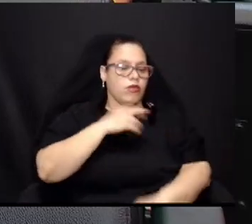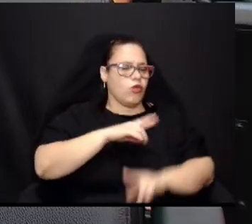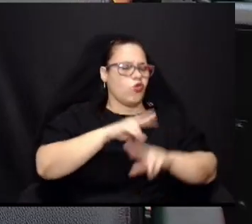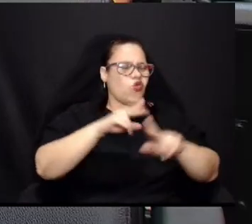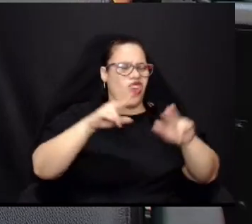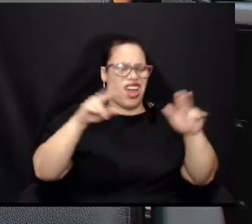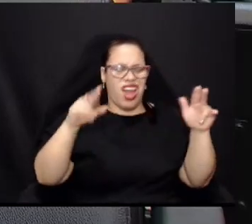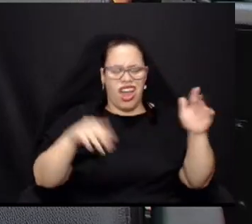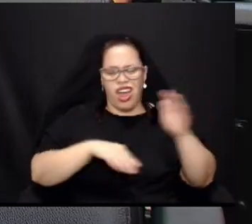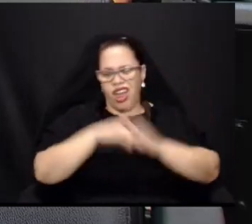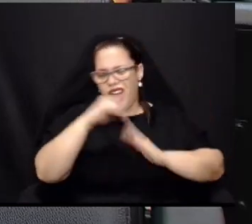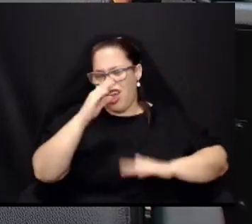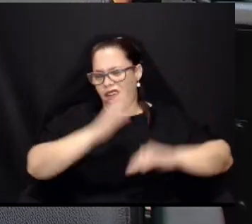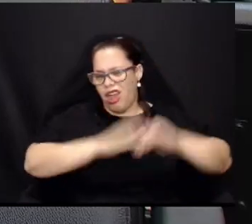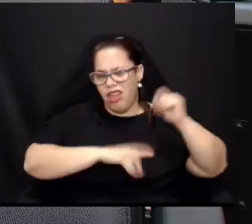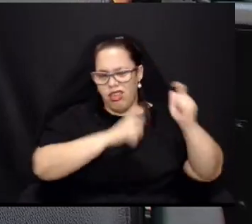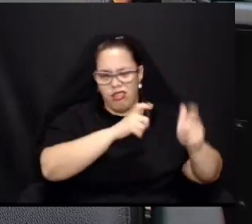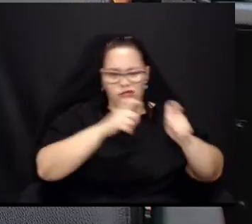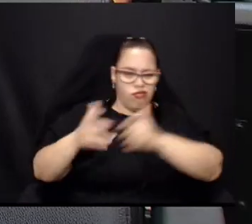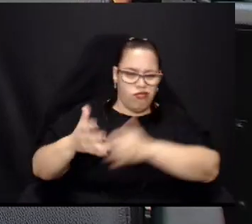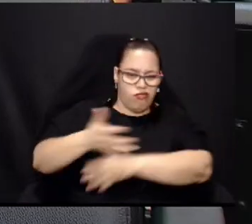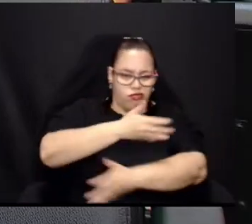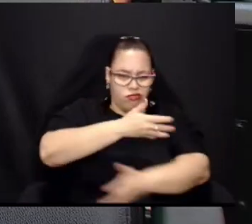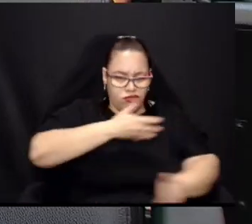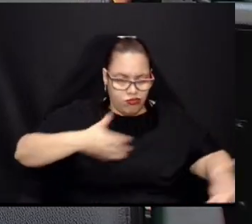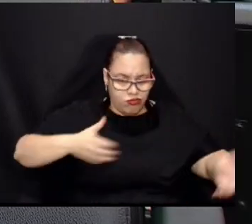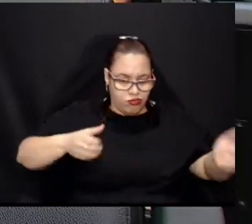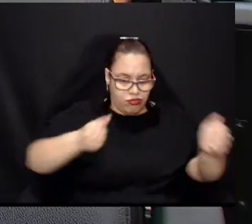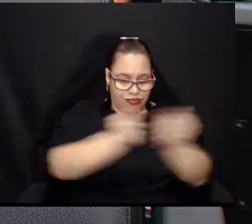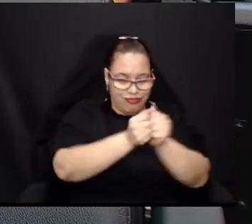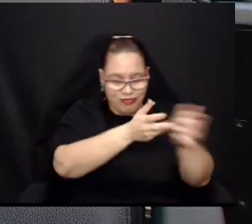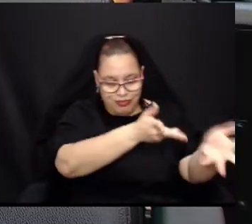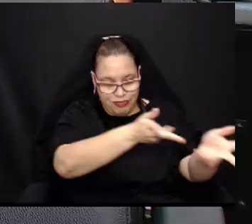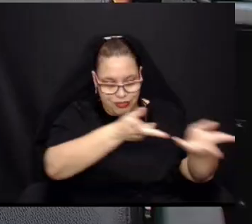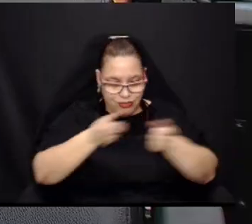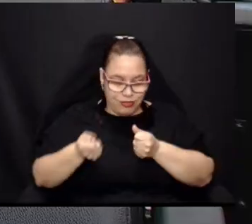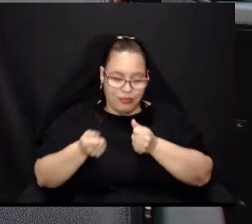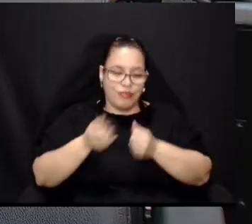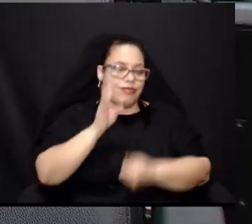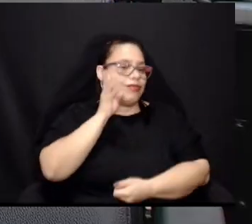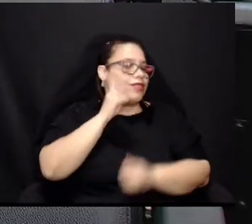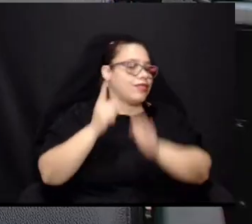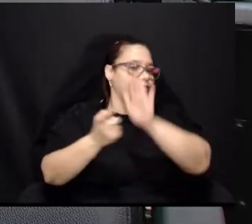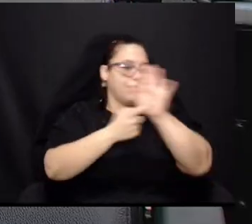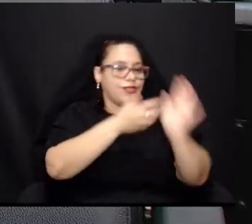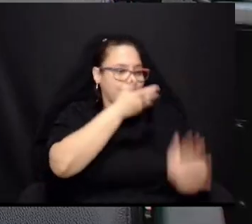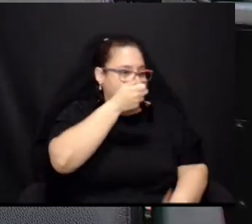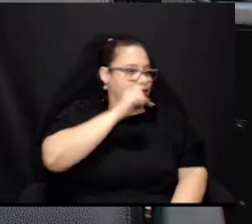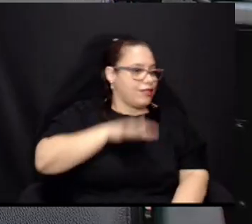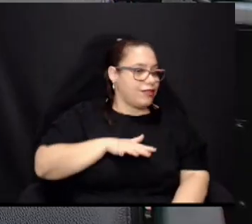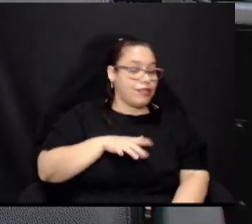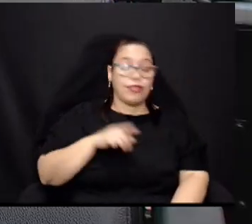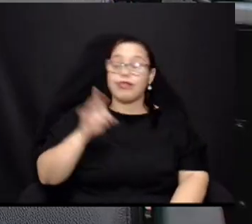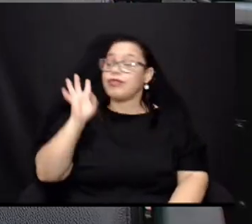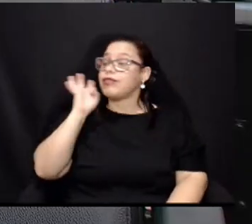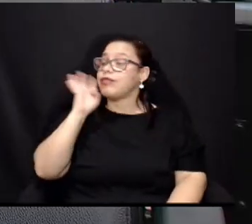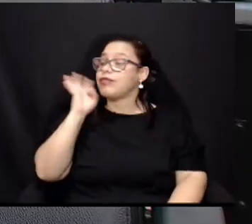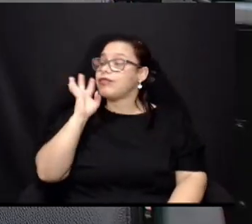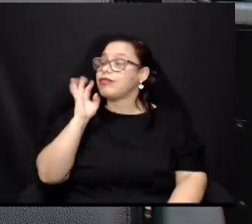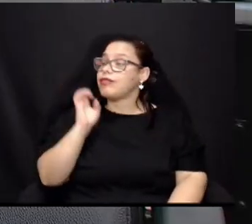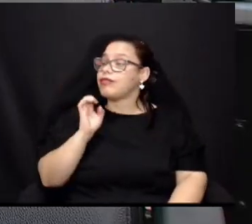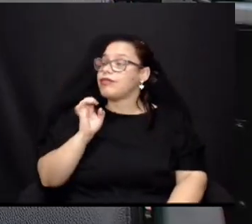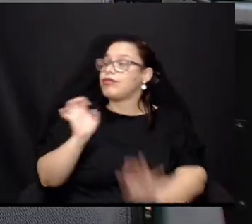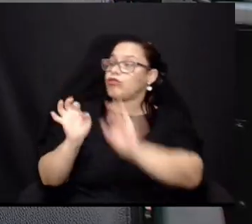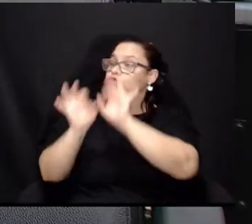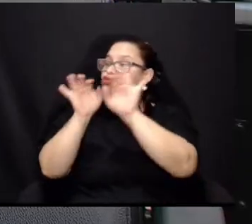aí, compondo essa visita, para que a gente tenha bastante coisa legal para mostrar para as crianças. E o legal, né, que o público-alvo são